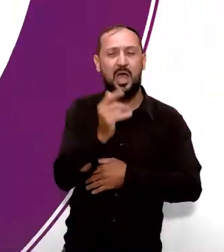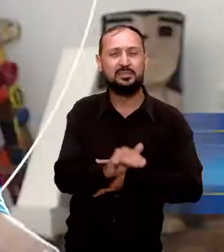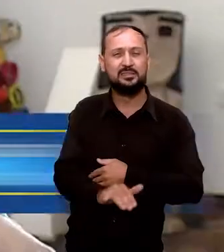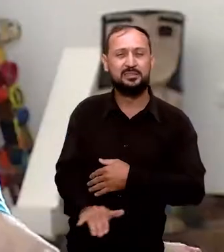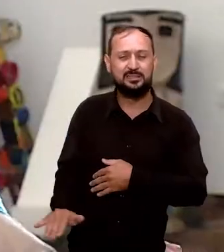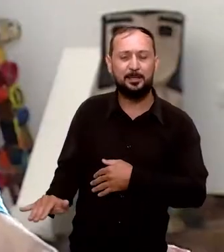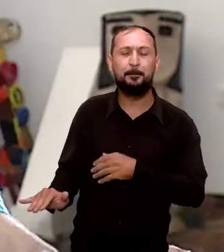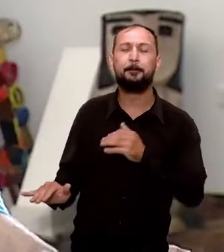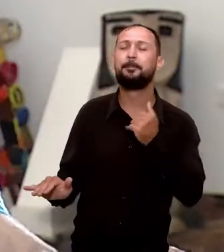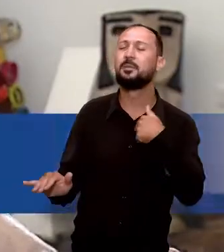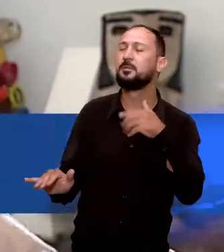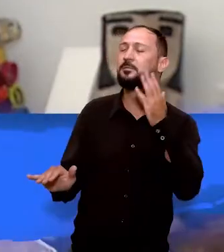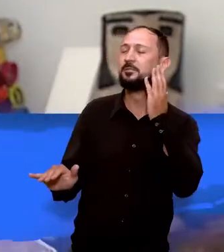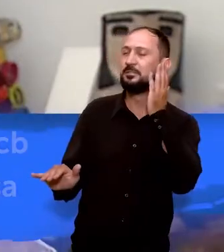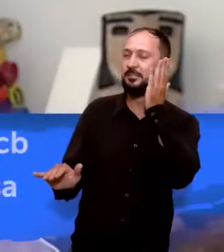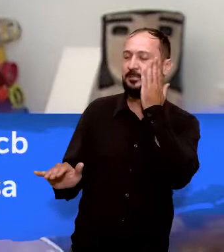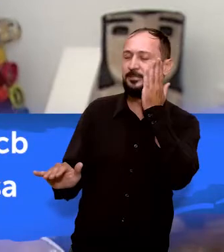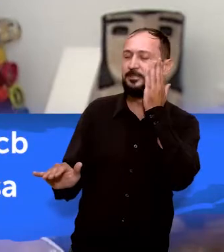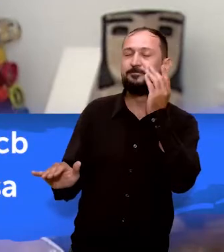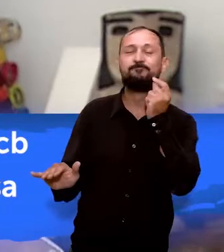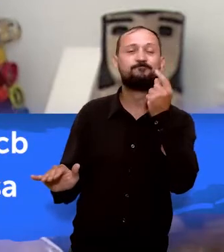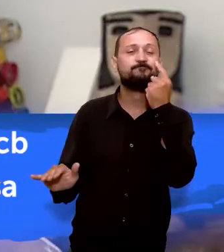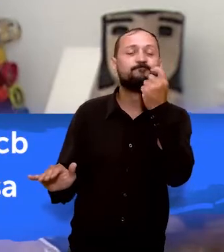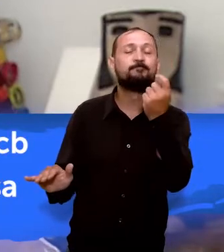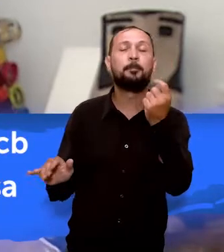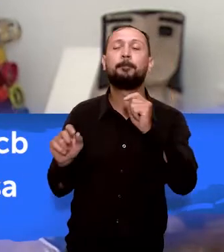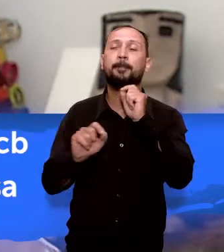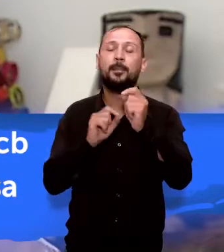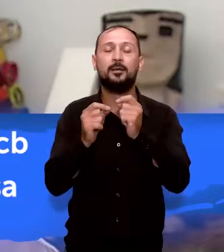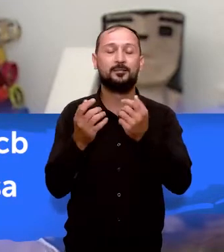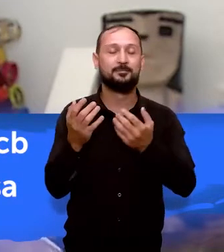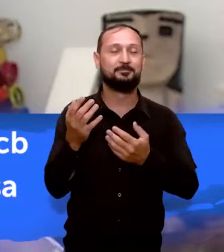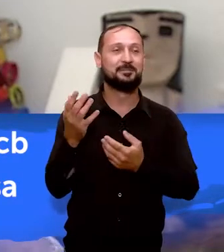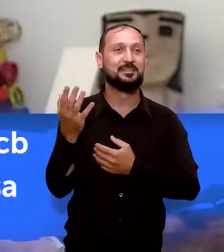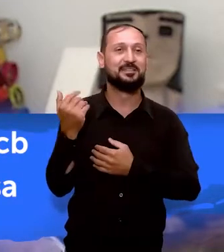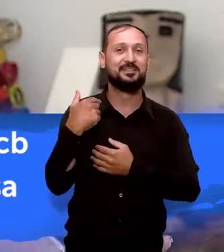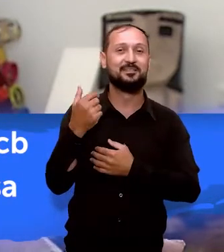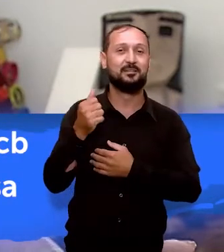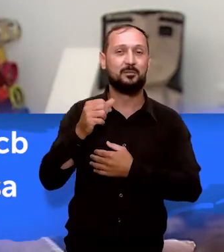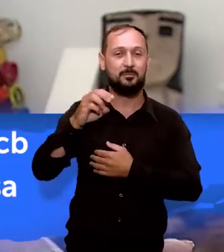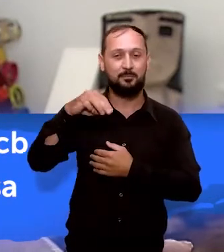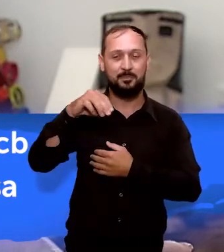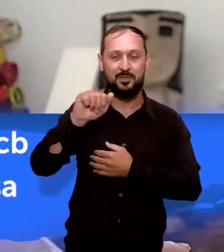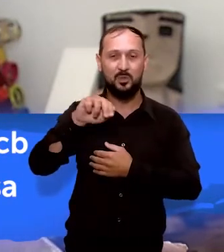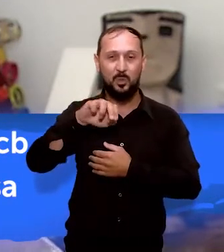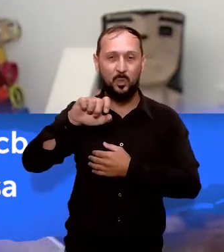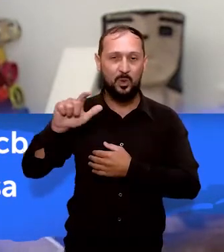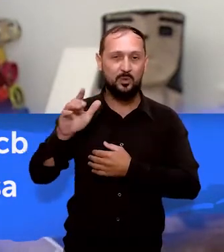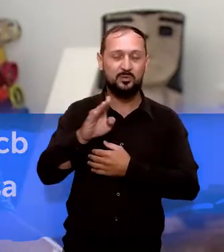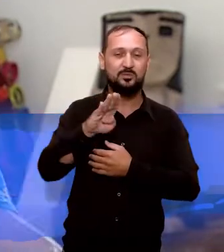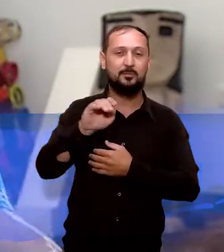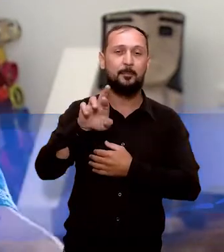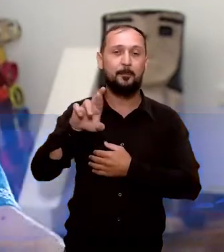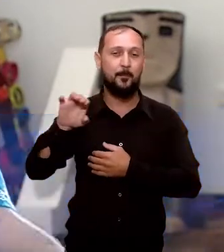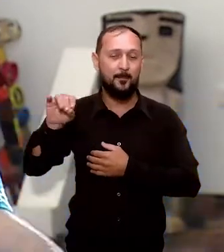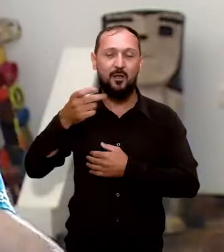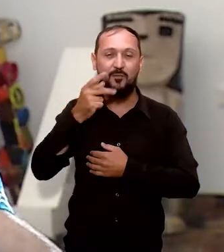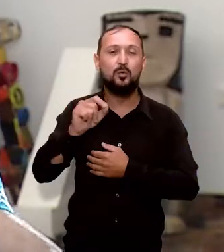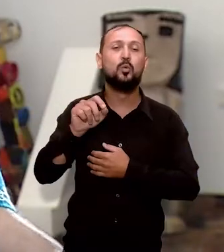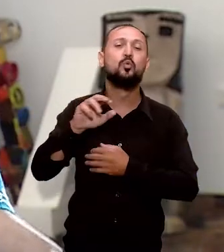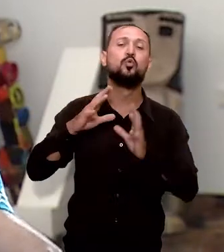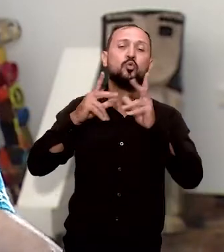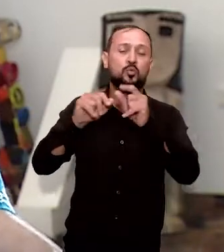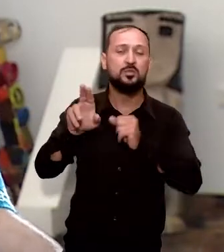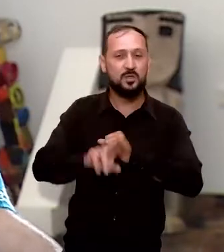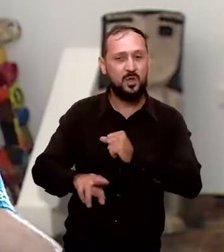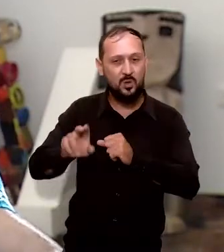era bem criancinha, eu já me interessava, como diz o Manuel de Barros, tudo que serve para